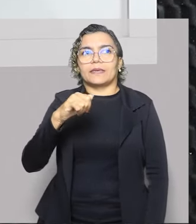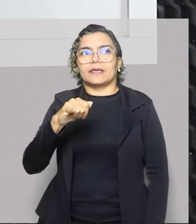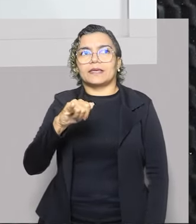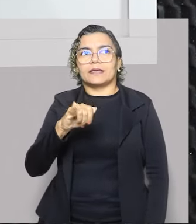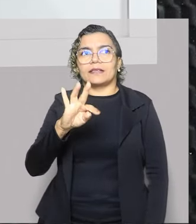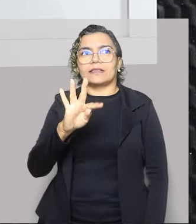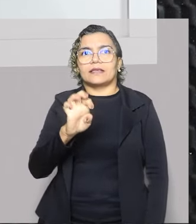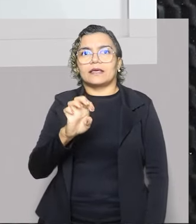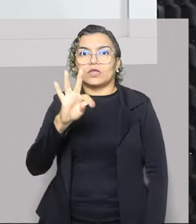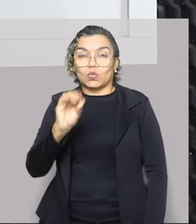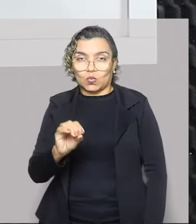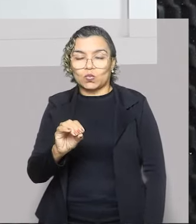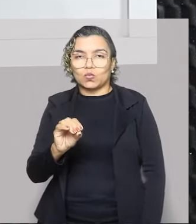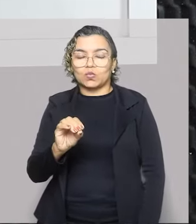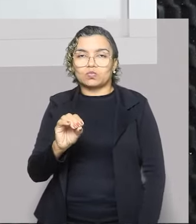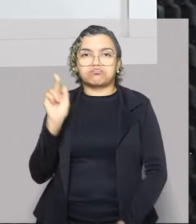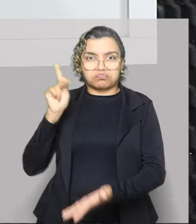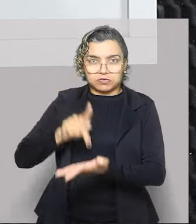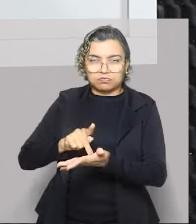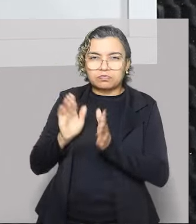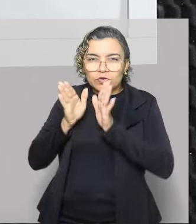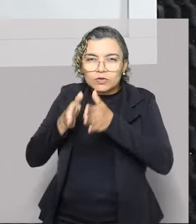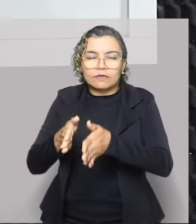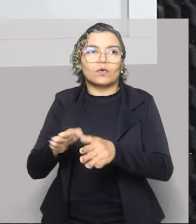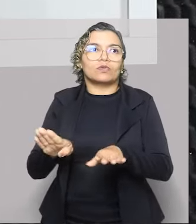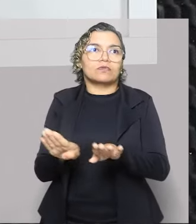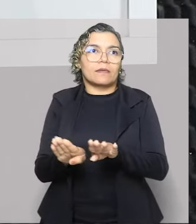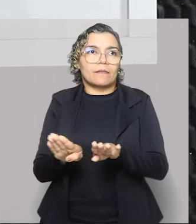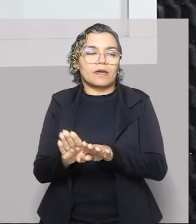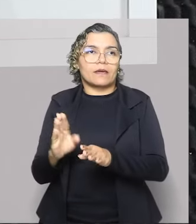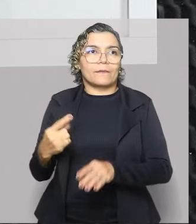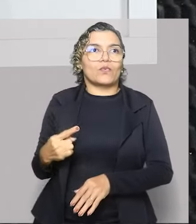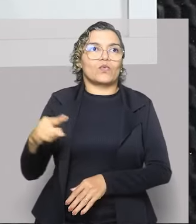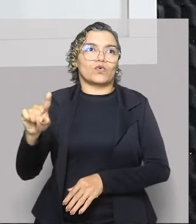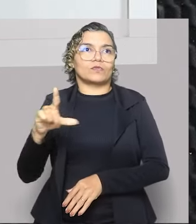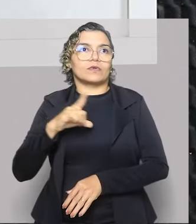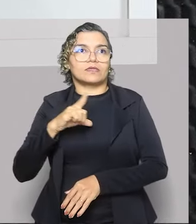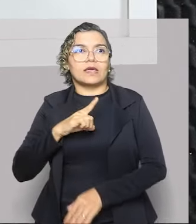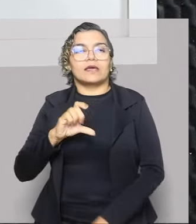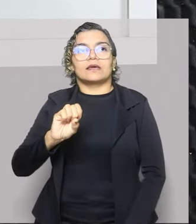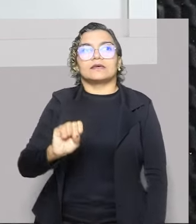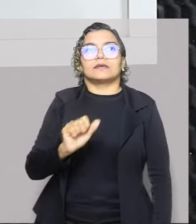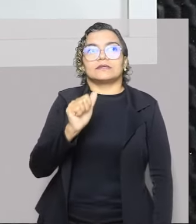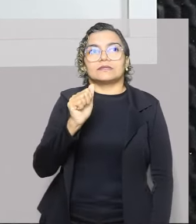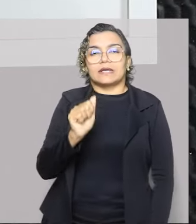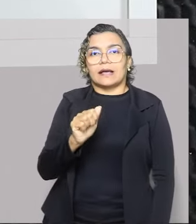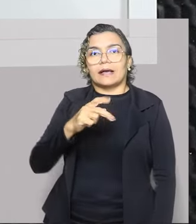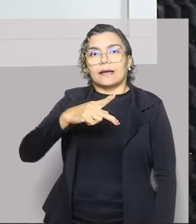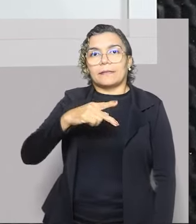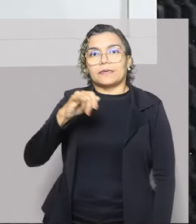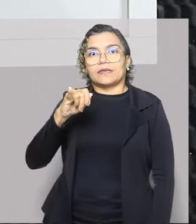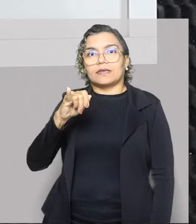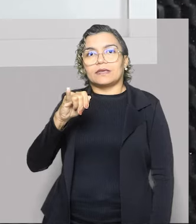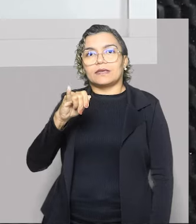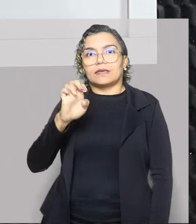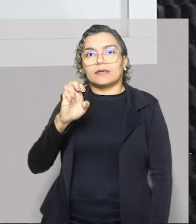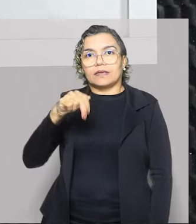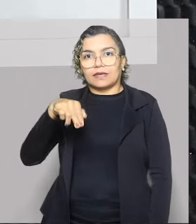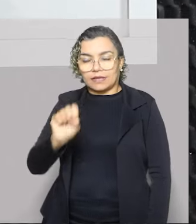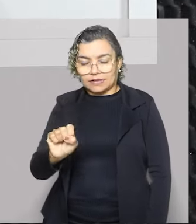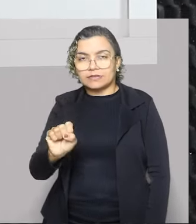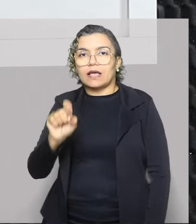epíteto específico por último a gente tem também aqui Sapiens que se repete que seria a classificação de